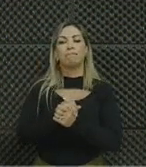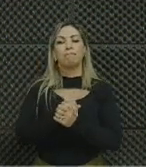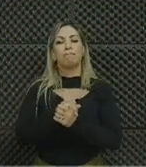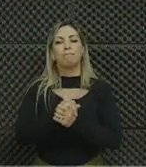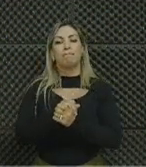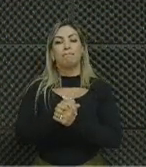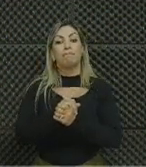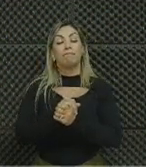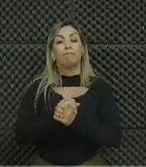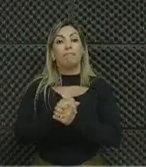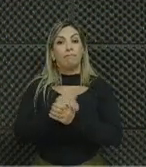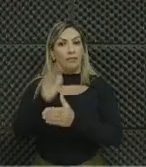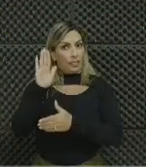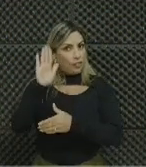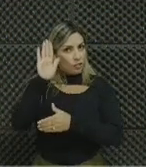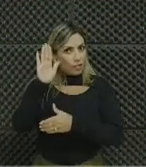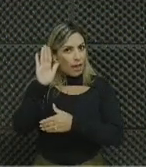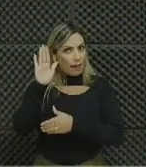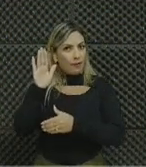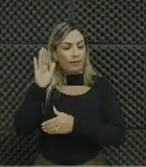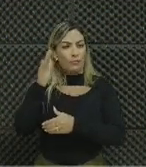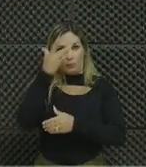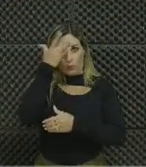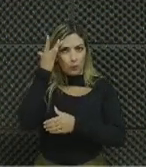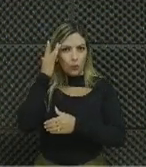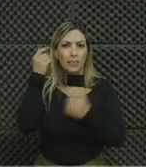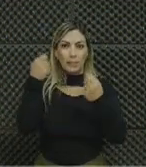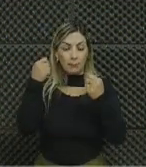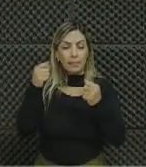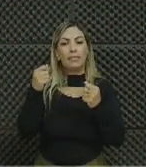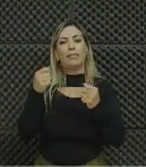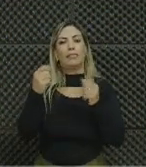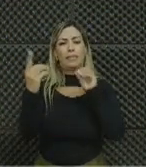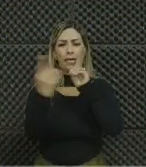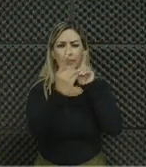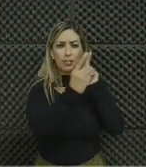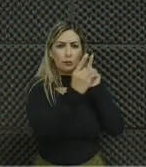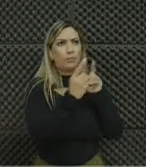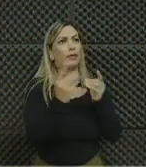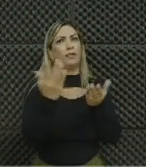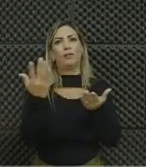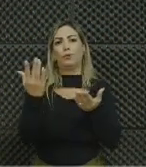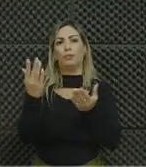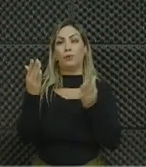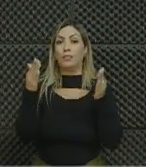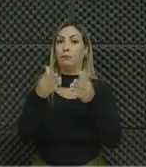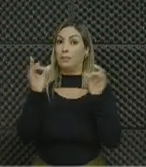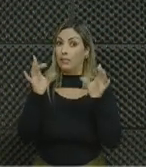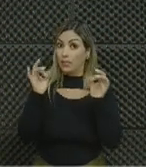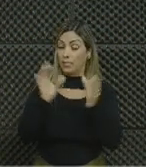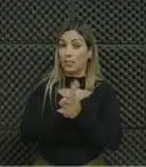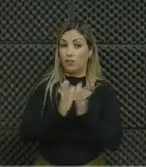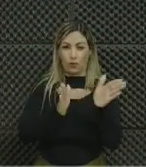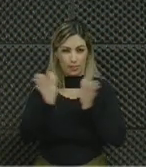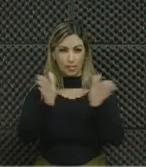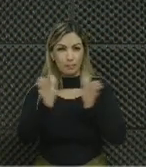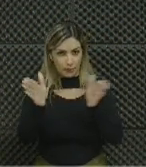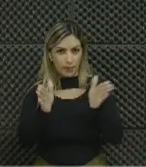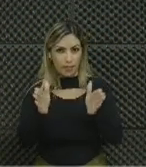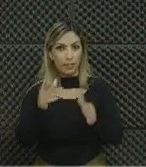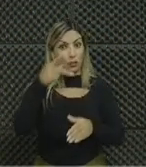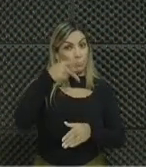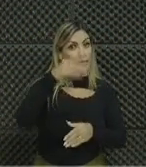Os participantes que precisam de atendimento especializado, né, são os